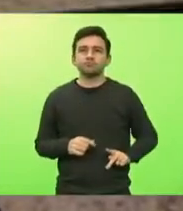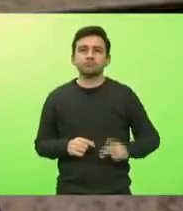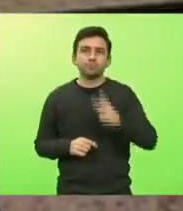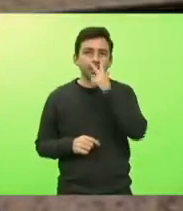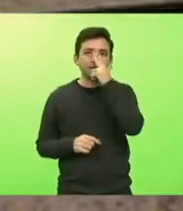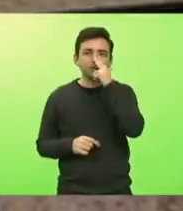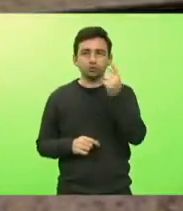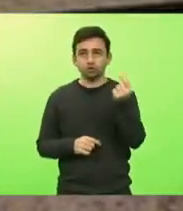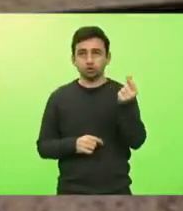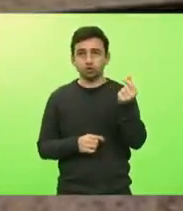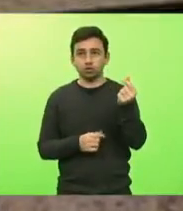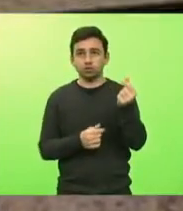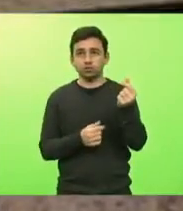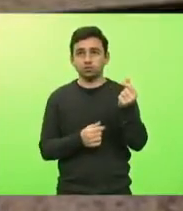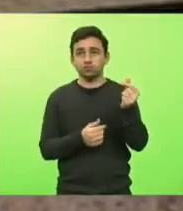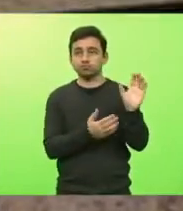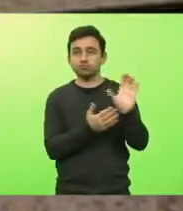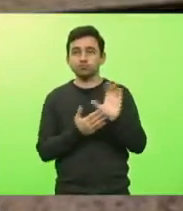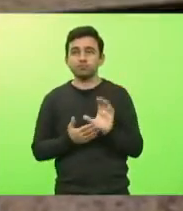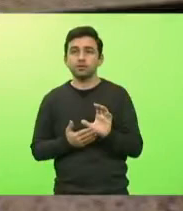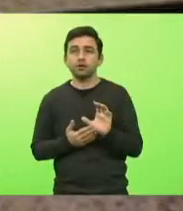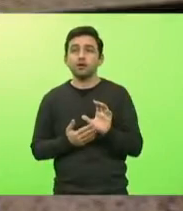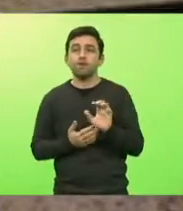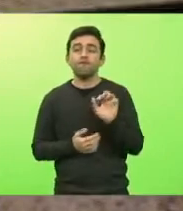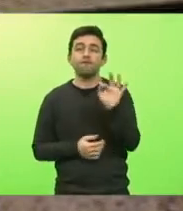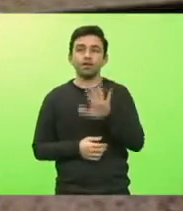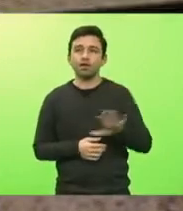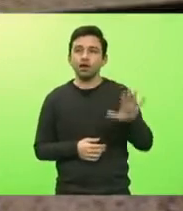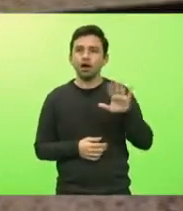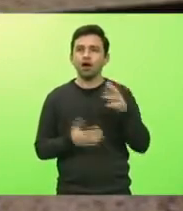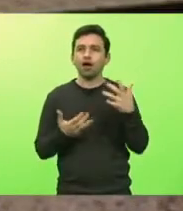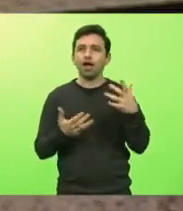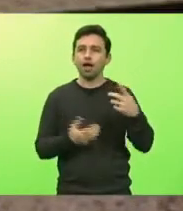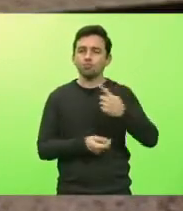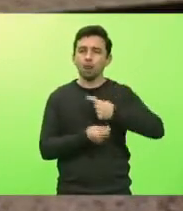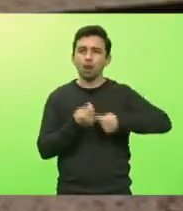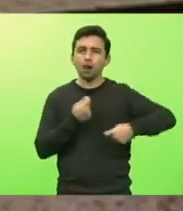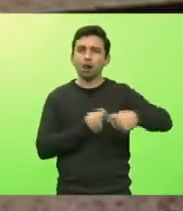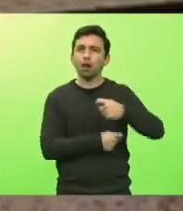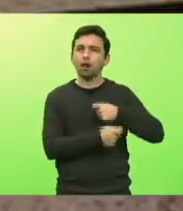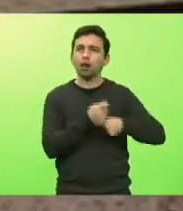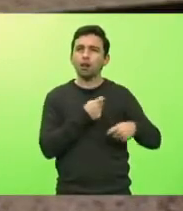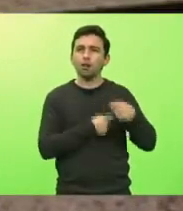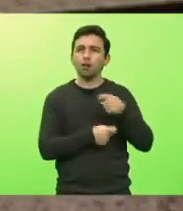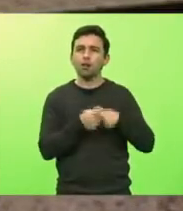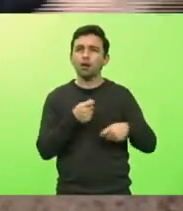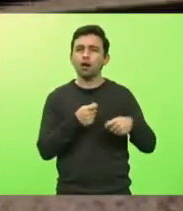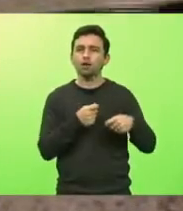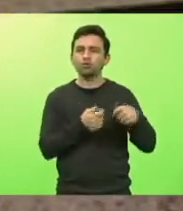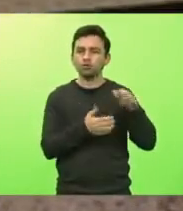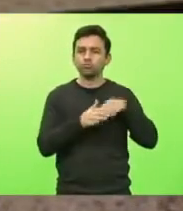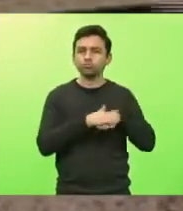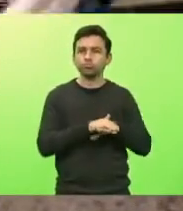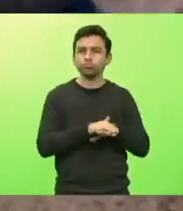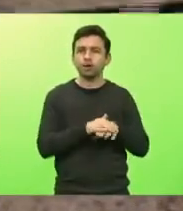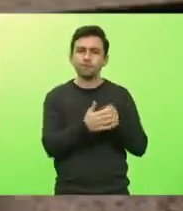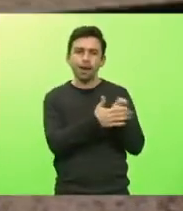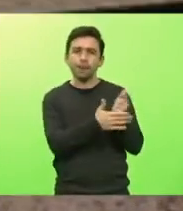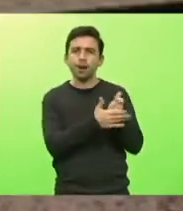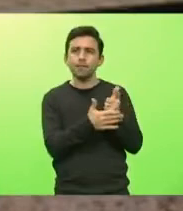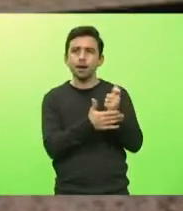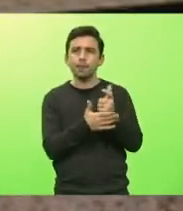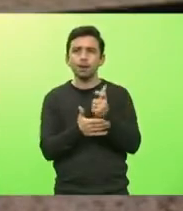vem federal ele está usando para fazer fluxo de caixa. O dinheiro entra no caixa, ele paga um monte de